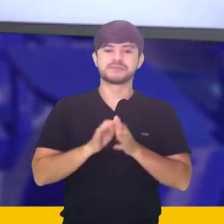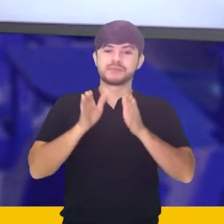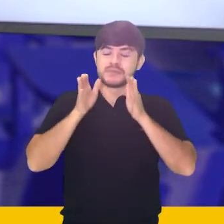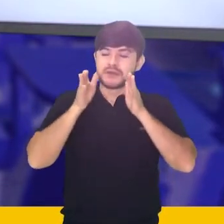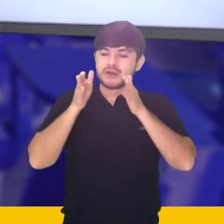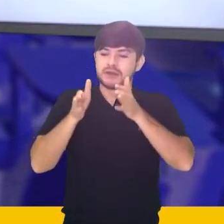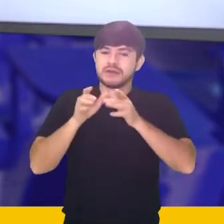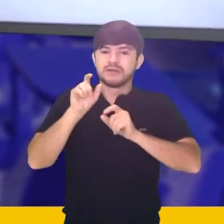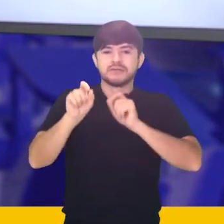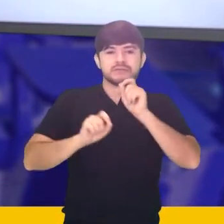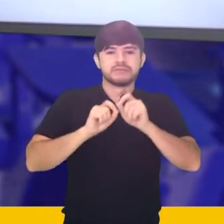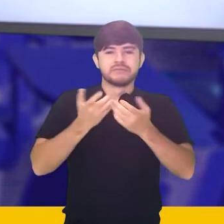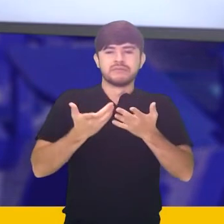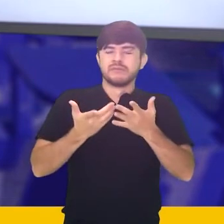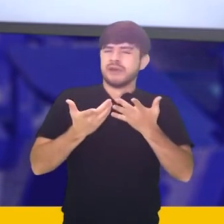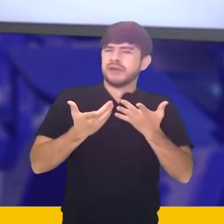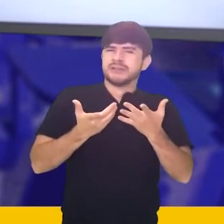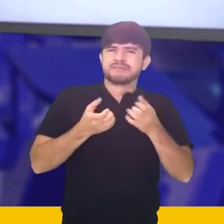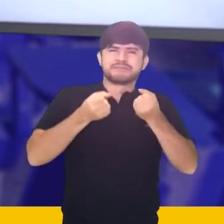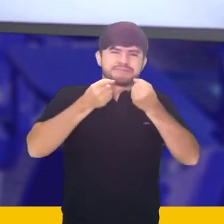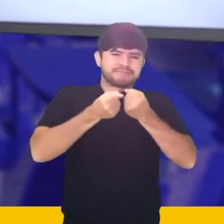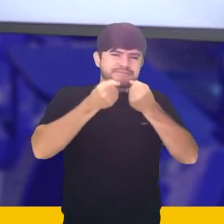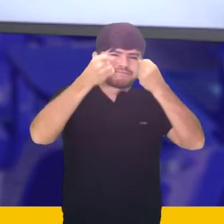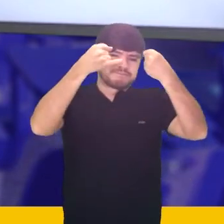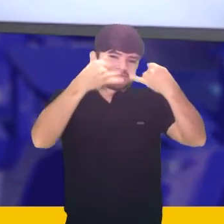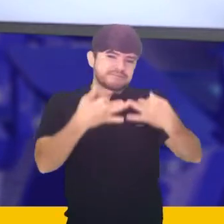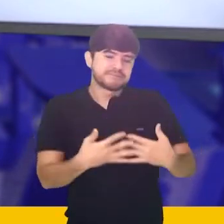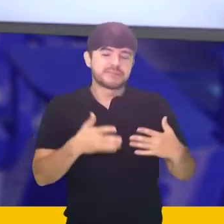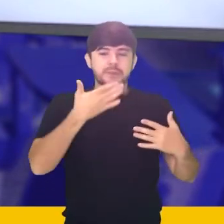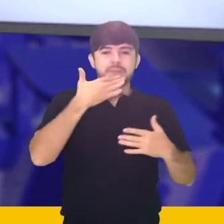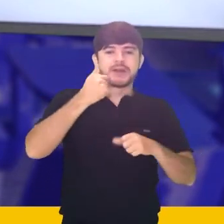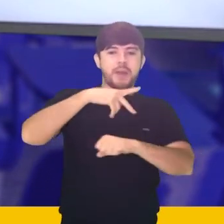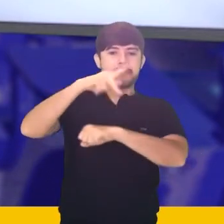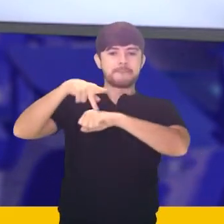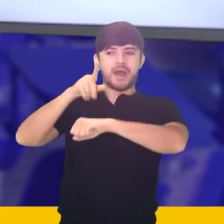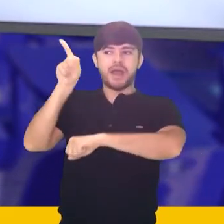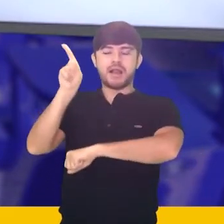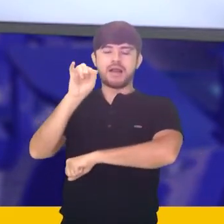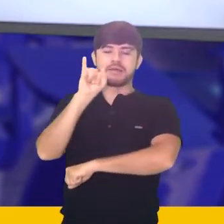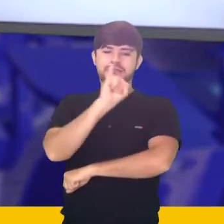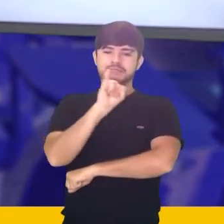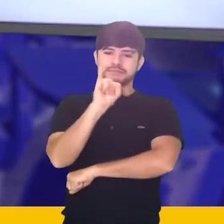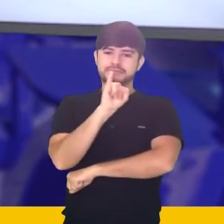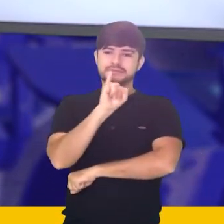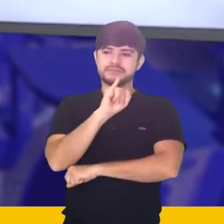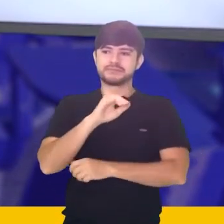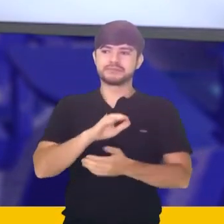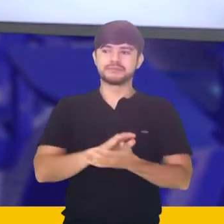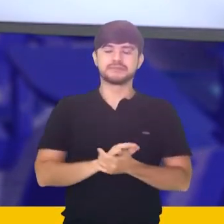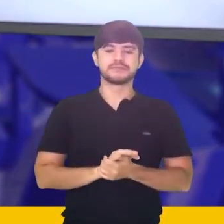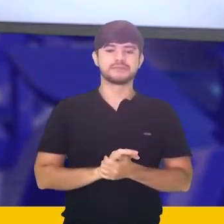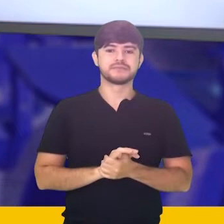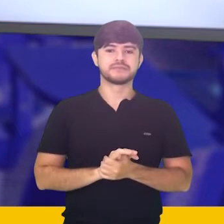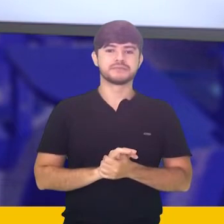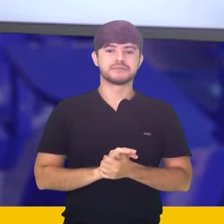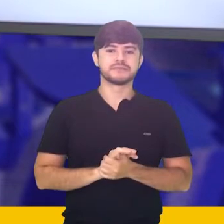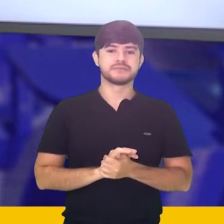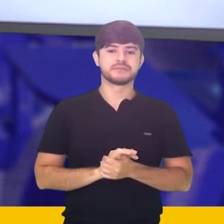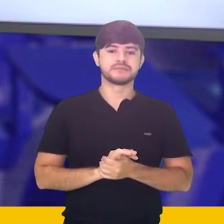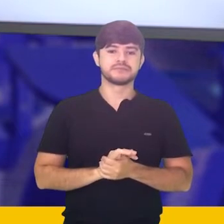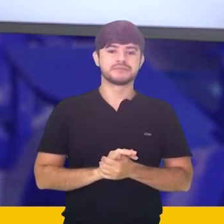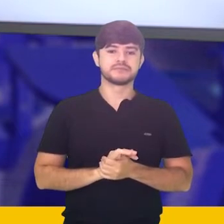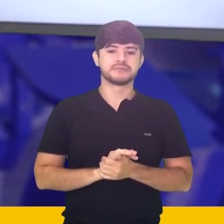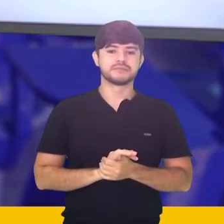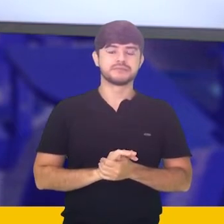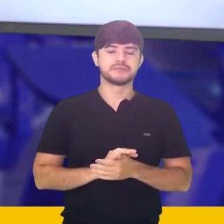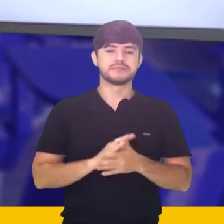texto vai dar uma contextualizada sobre a situação na Itália. Então, leitura do texto. Vamos lá, começar a leitura. Então,